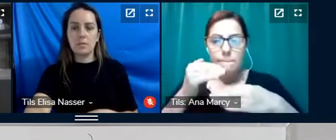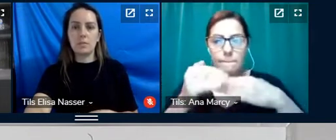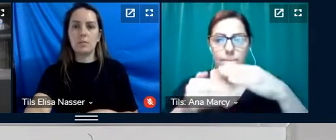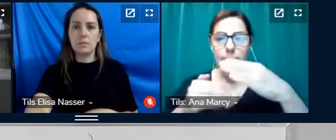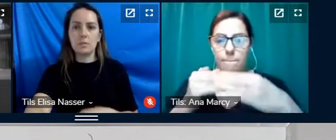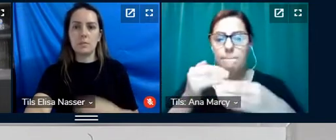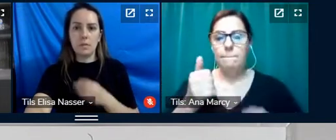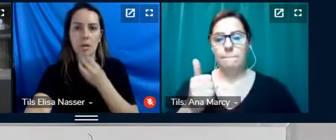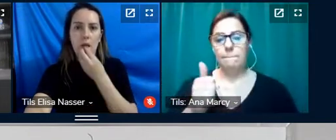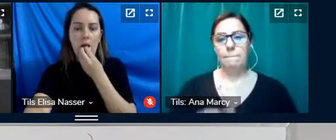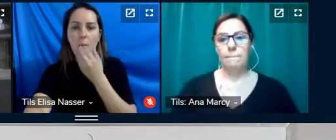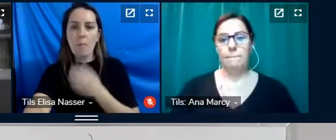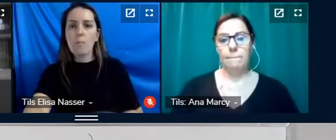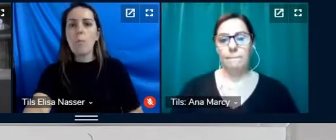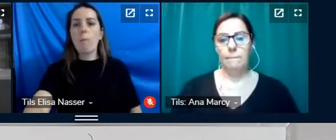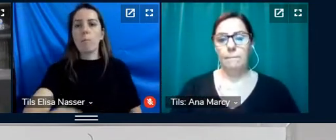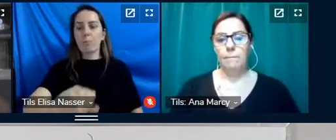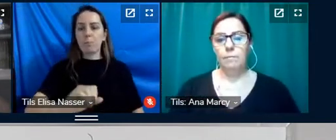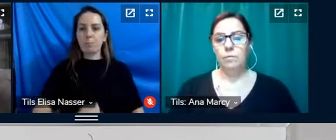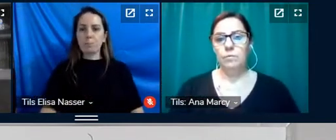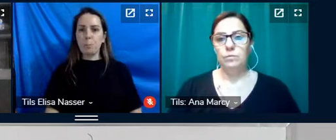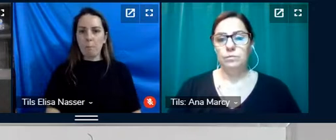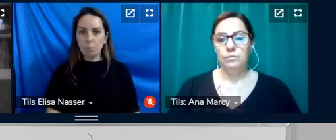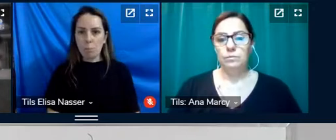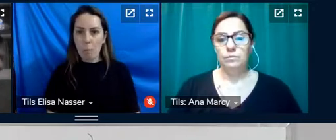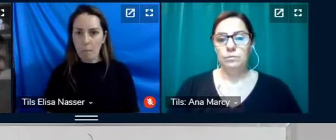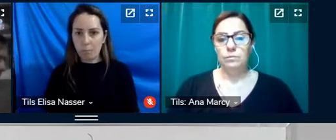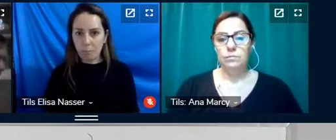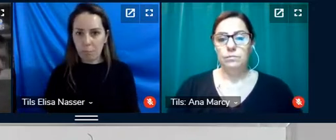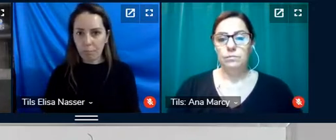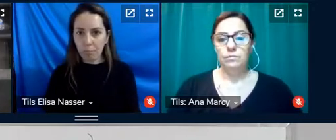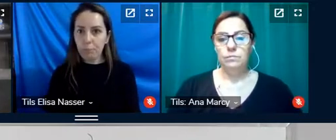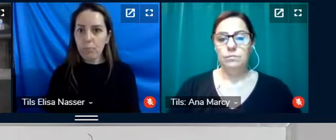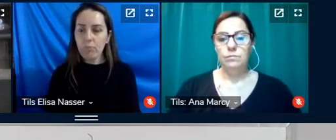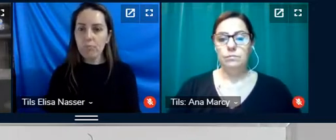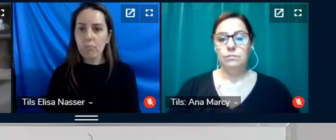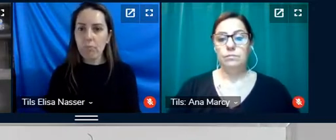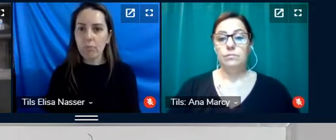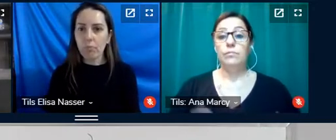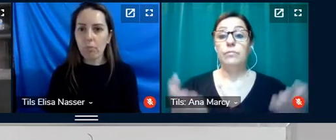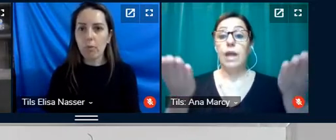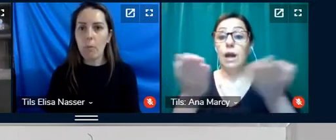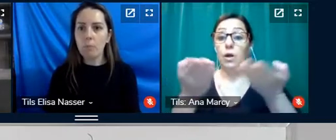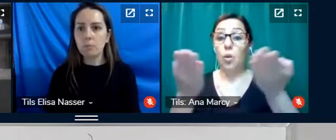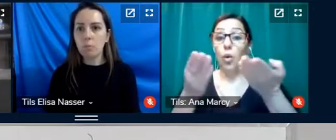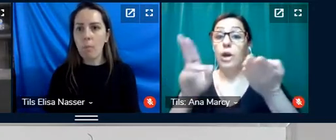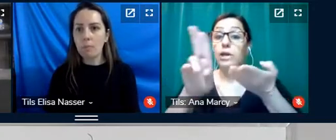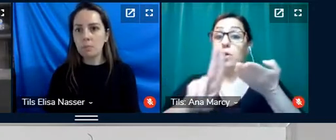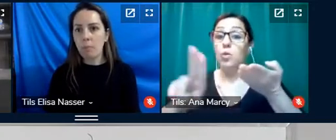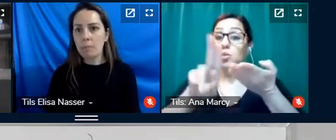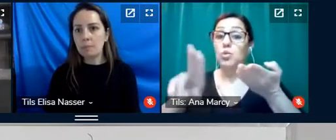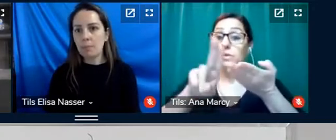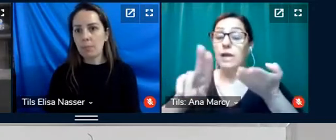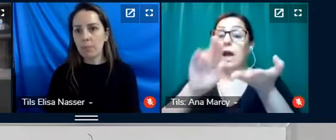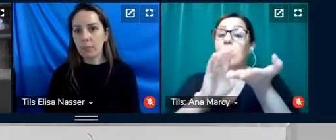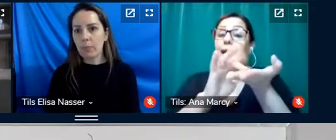Então, vamos representar matematicamente essa força no eixo cartesiano. Pode